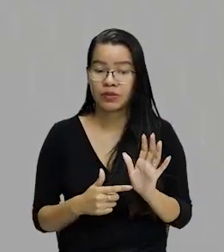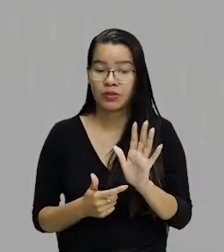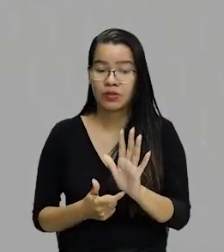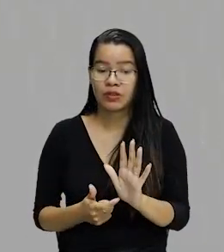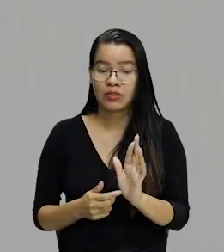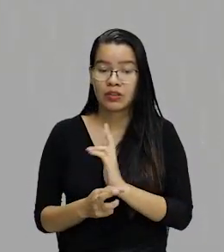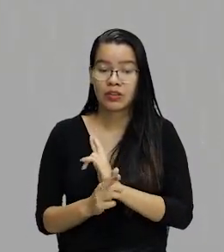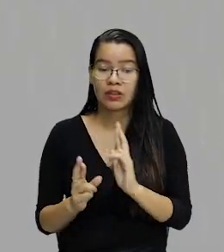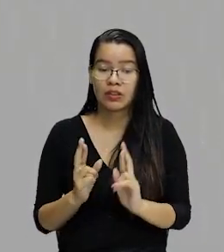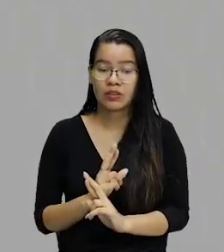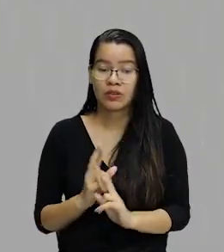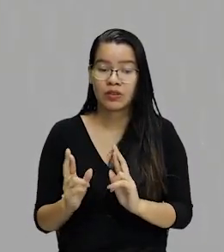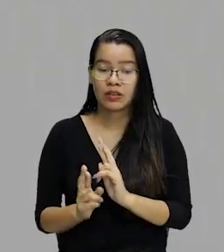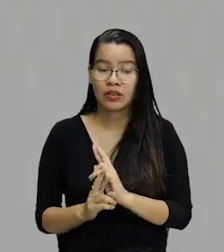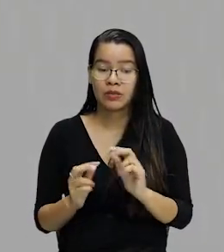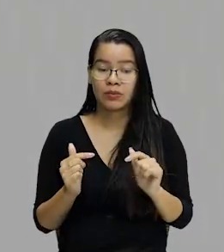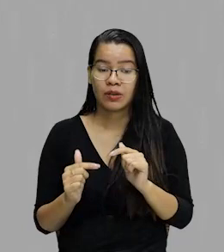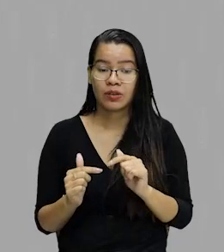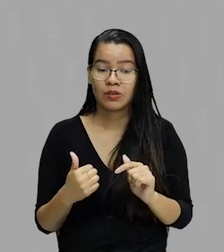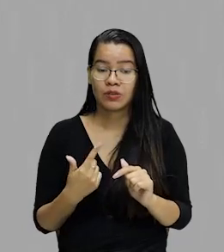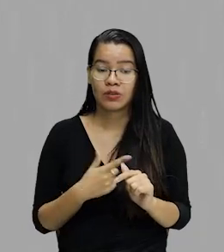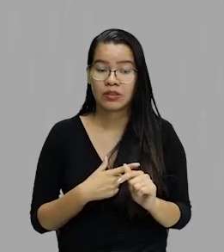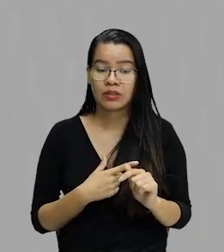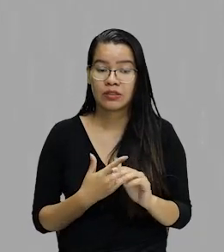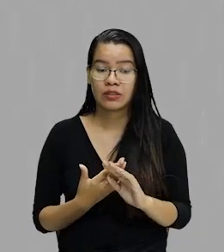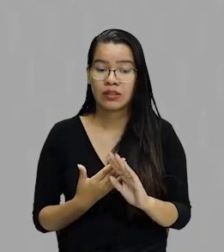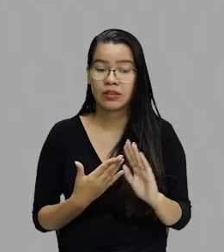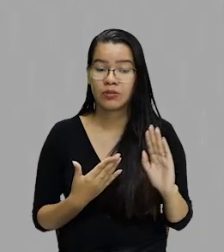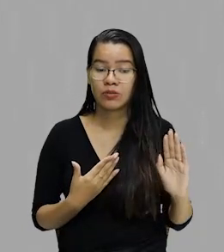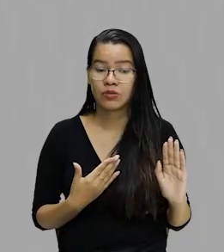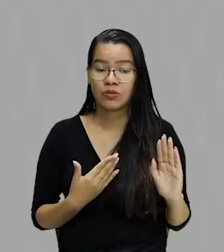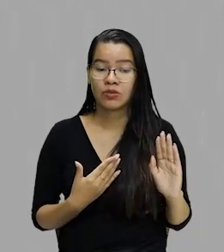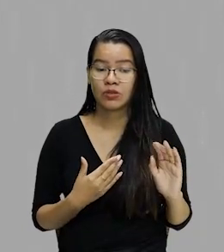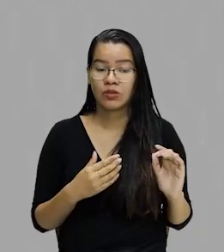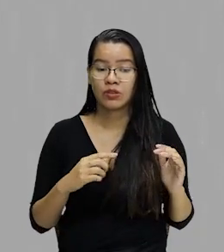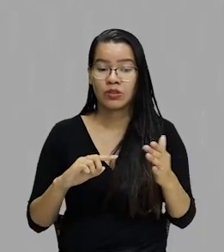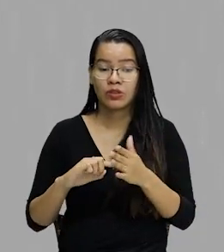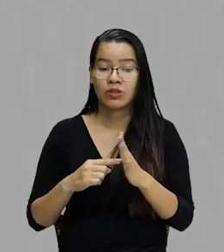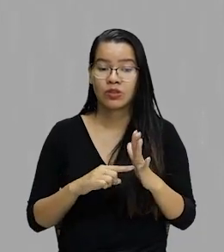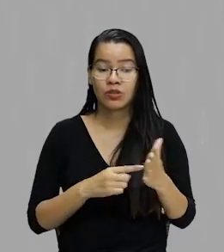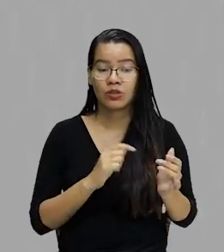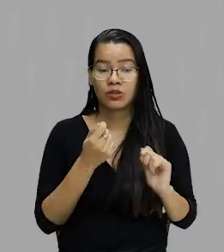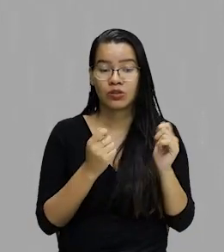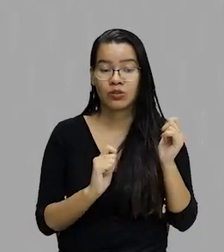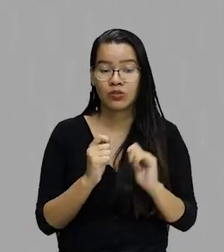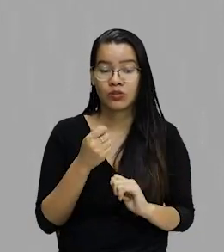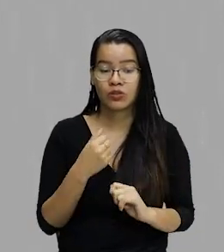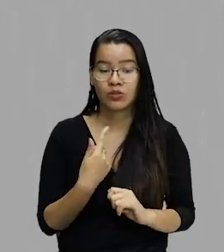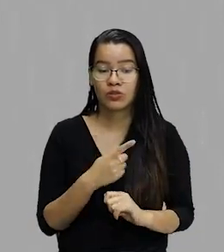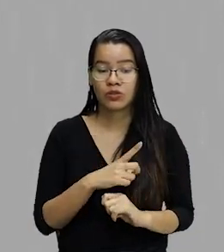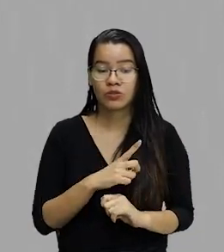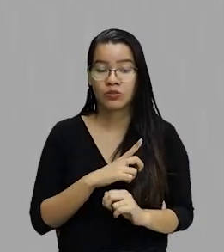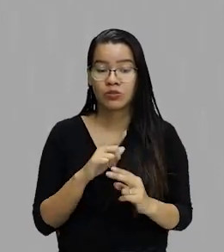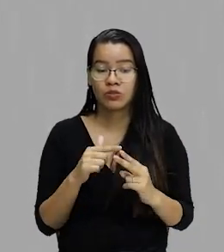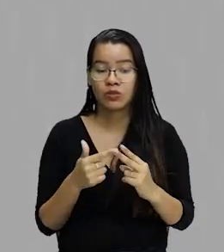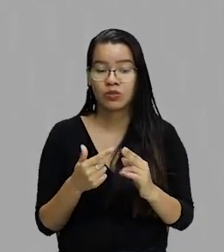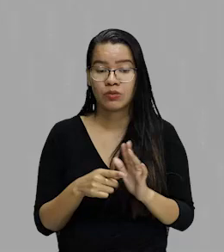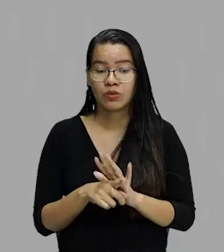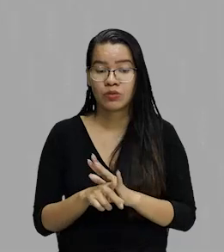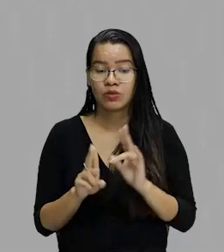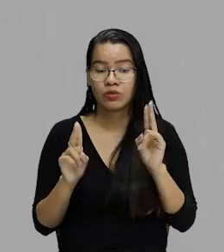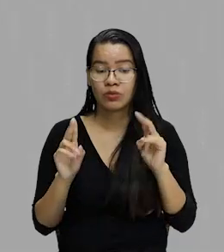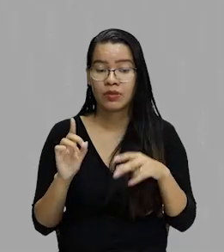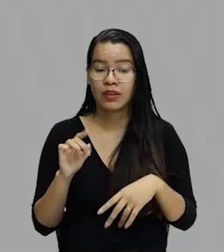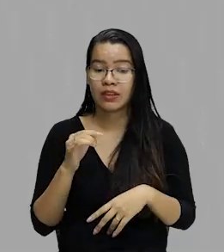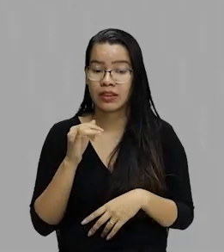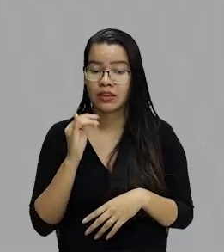relação ao trabalho. Nós saímos de um trabalho aqui de industrial, que nós temos duas questões sobre esse tipo de trabalho, e aí por isso que eu digo, é